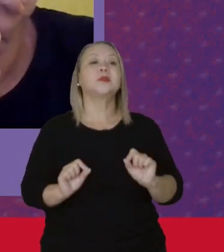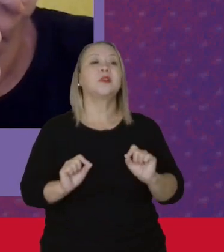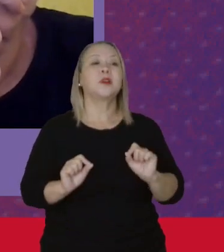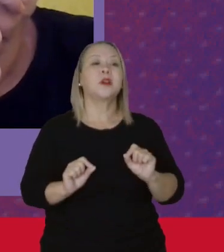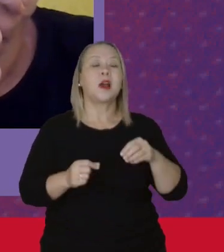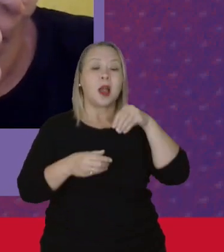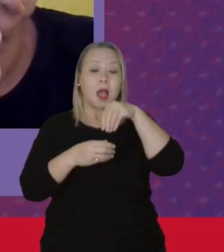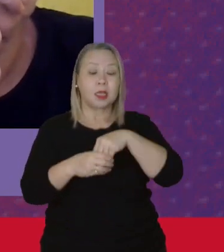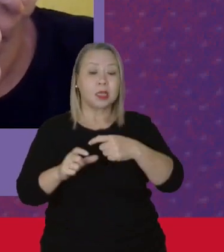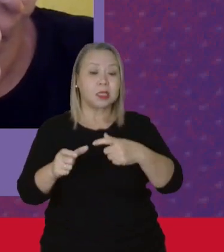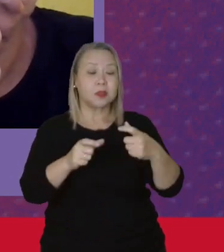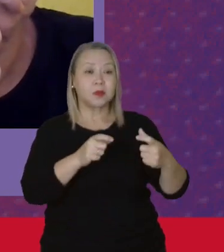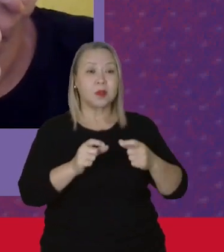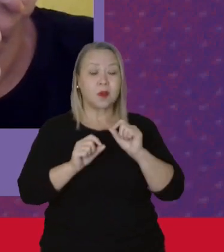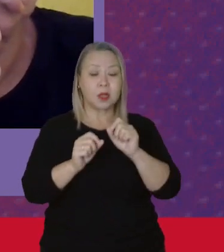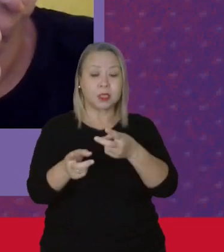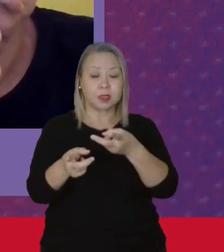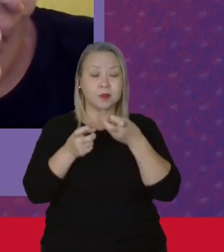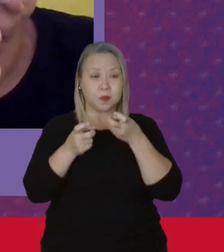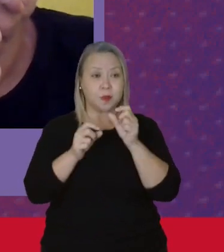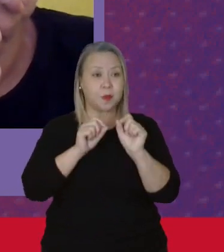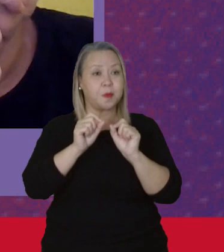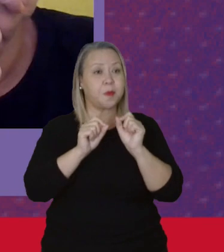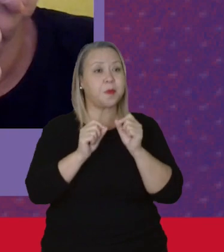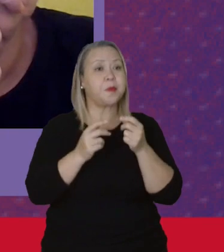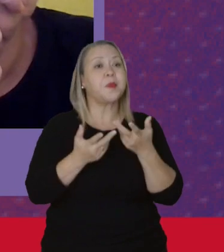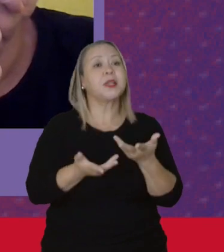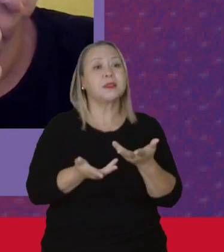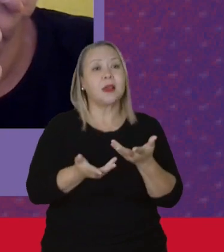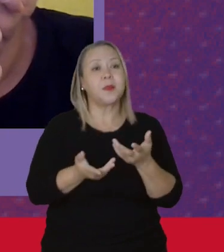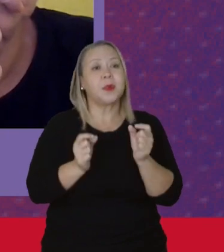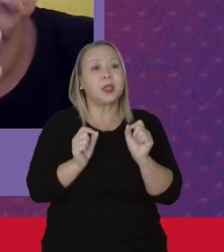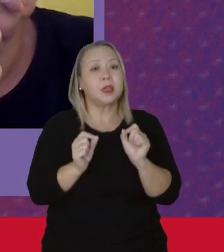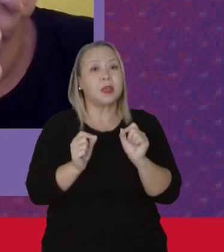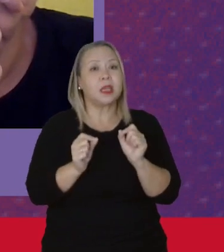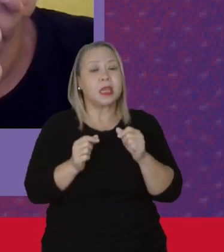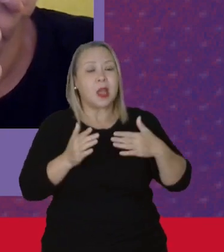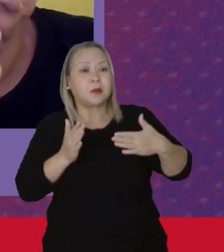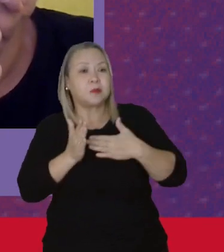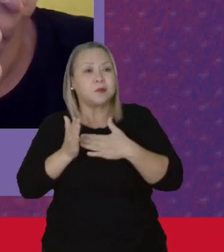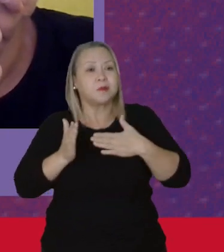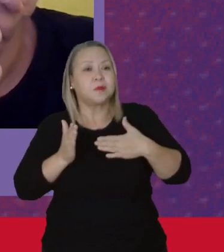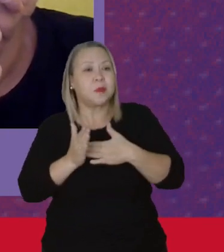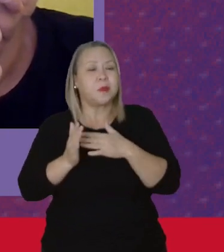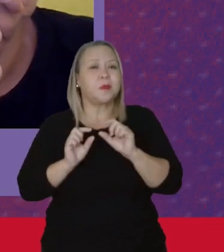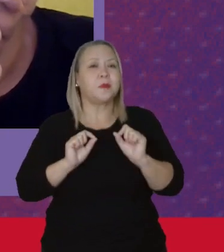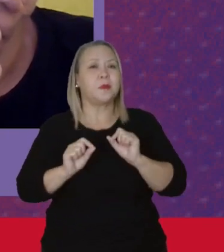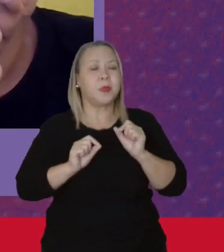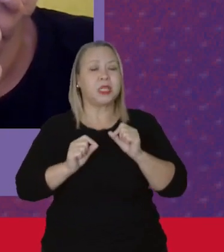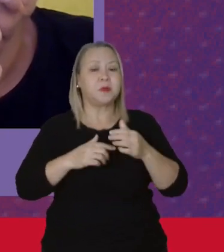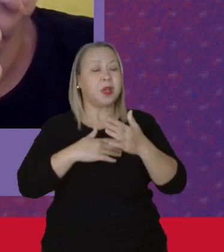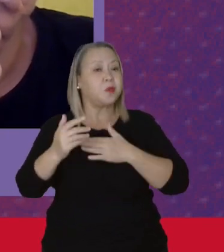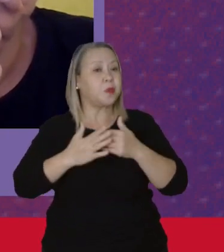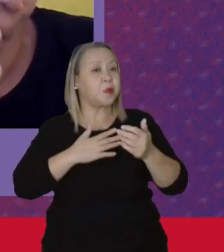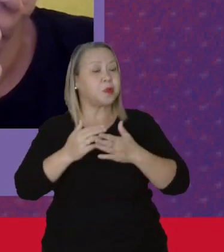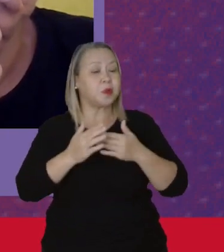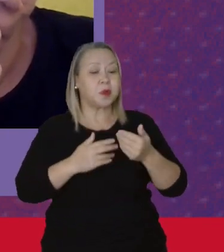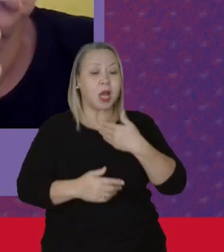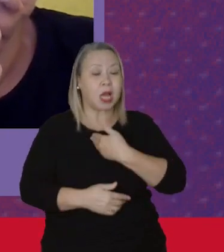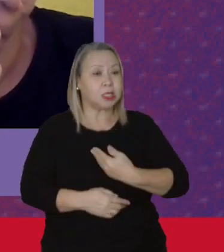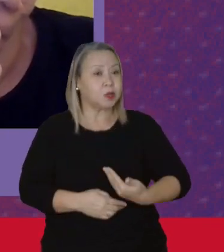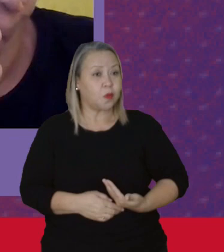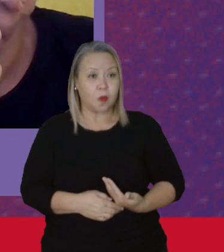dentro desses espaços, o que a gente vê muitas vezes é o impedimento por profissionais e por